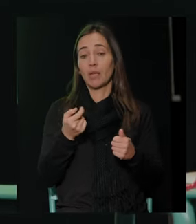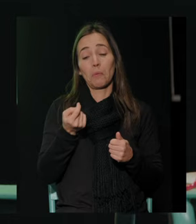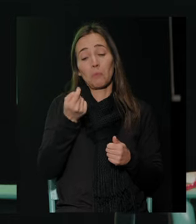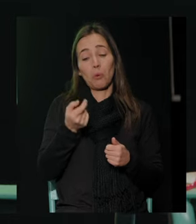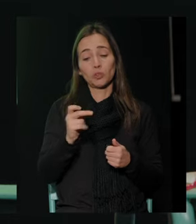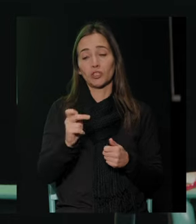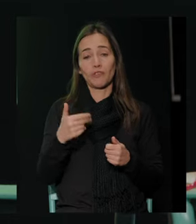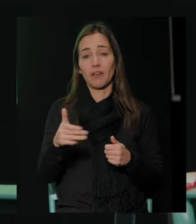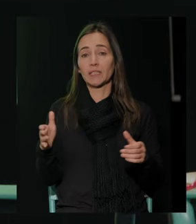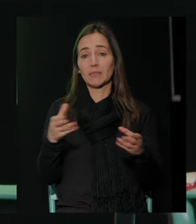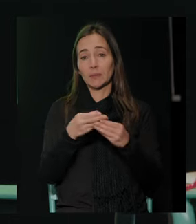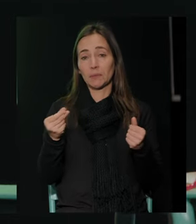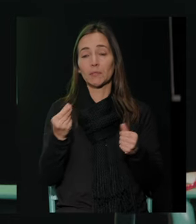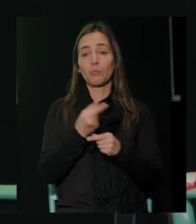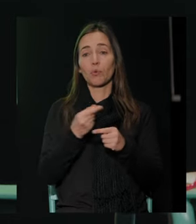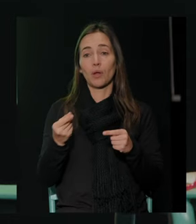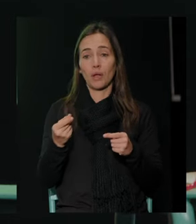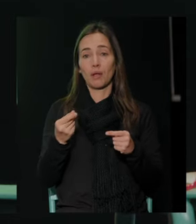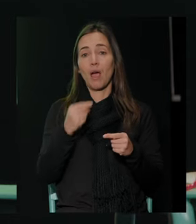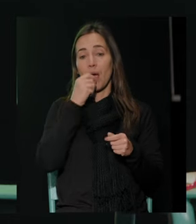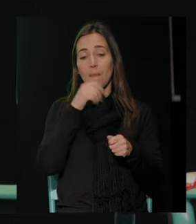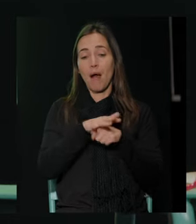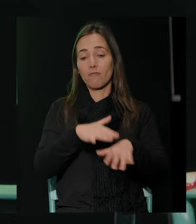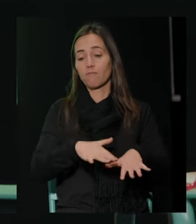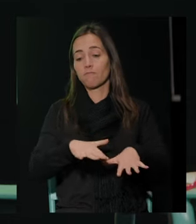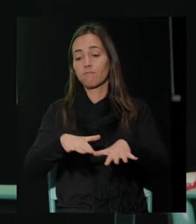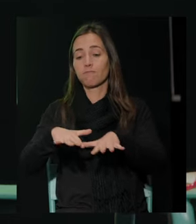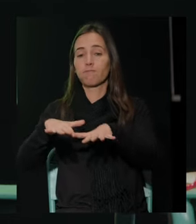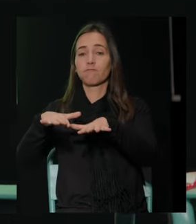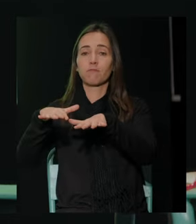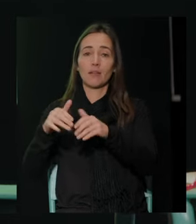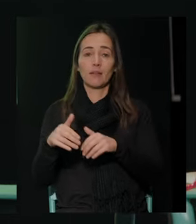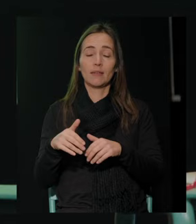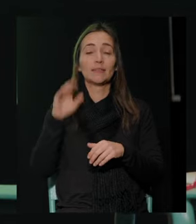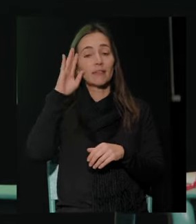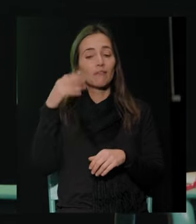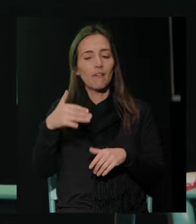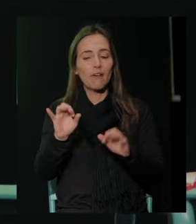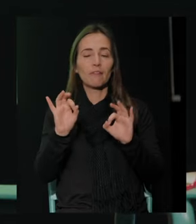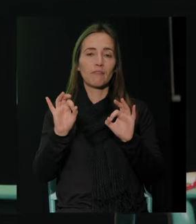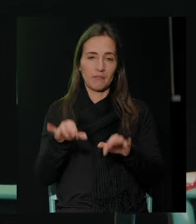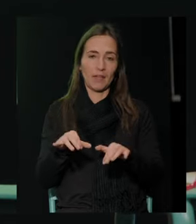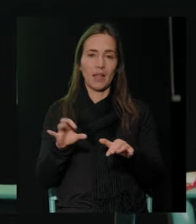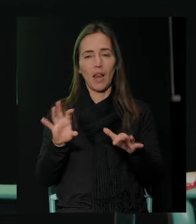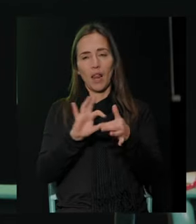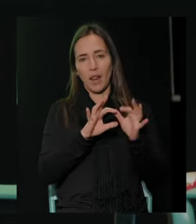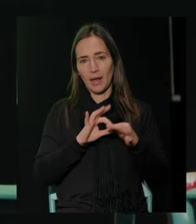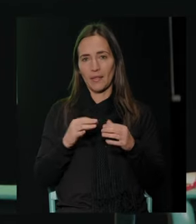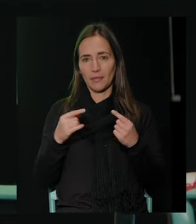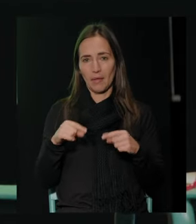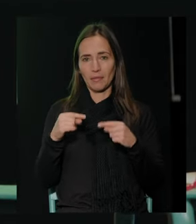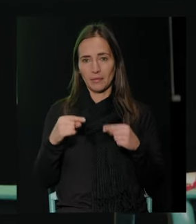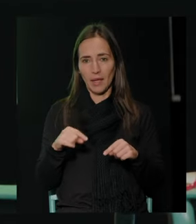décadas, fruto do aumento do nível das águas. Enfim, há uma finitude que se interliga, digamos,